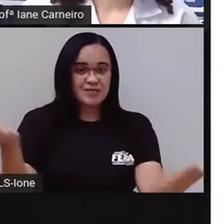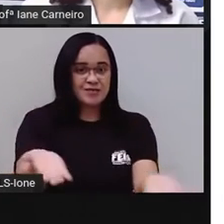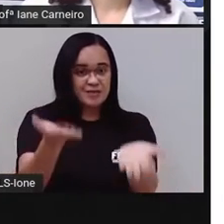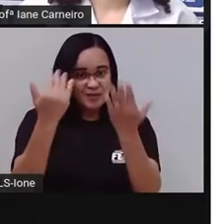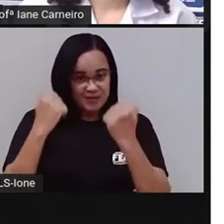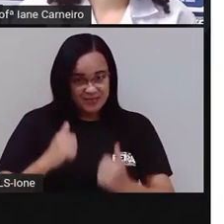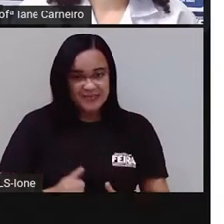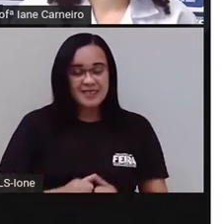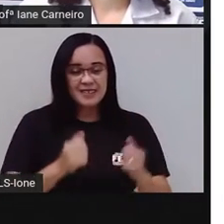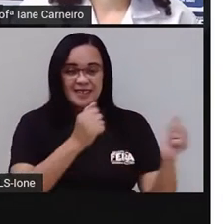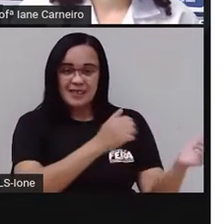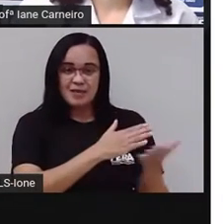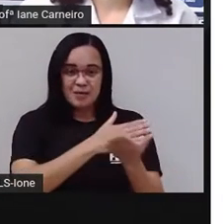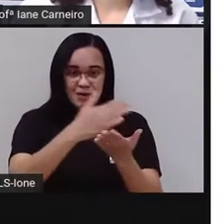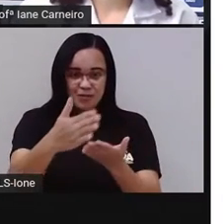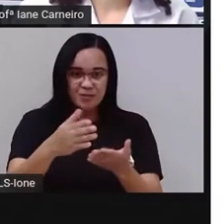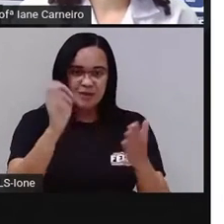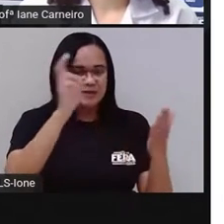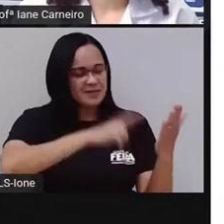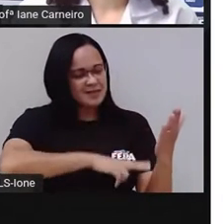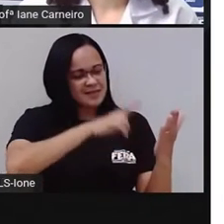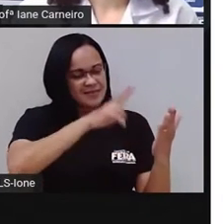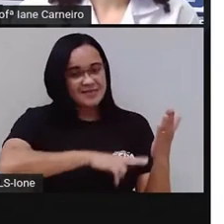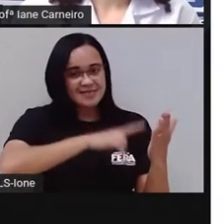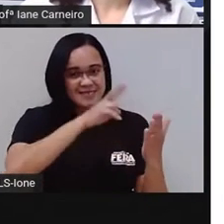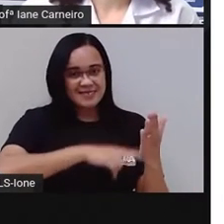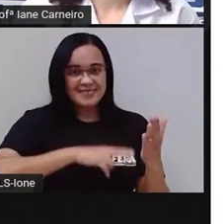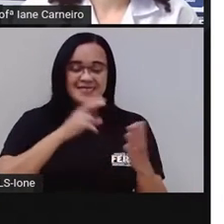começar, ó, a prova vai ler para vocês esse livro aqui.